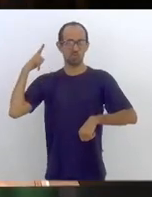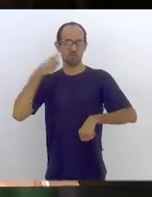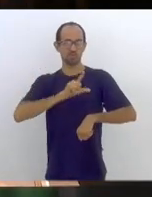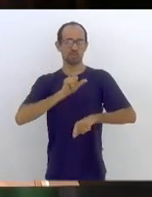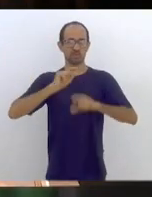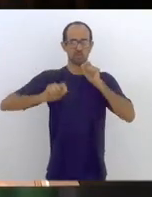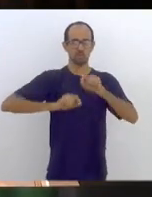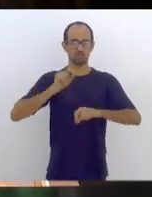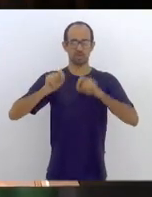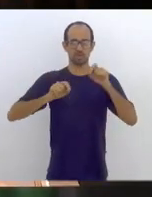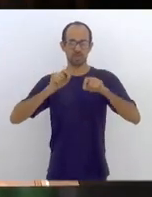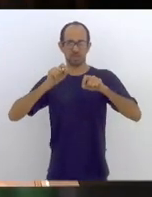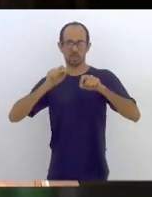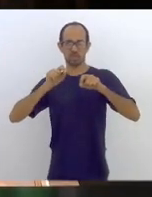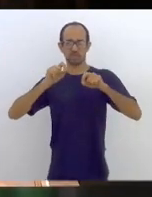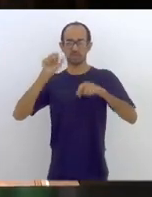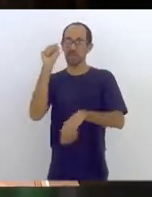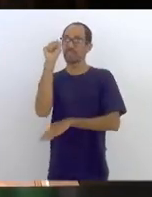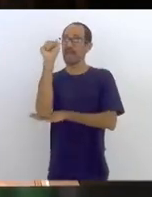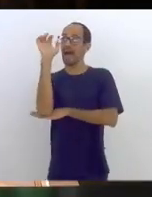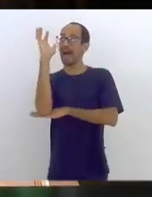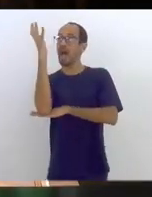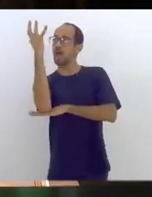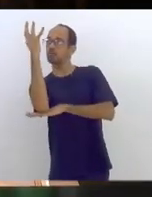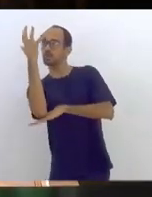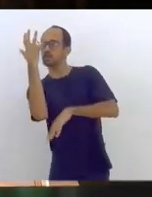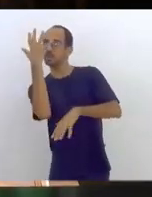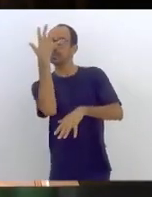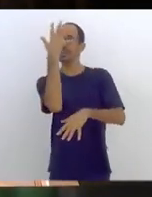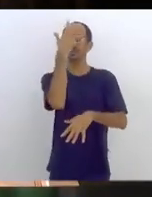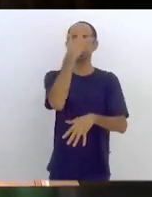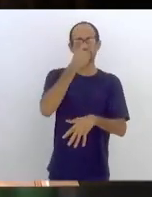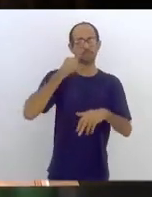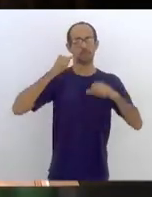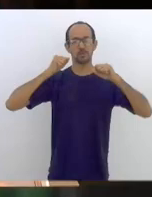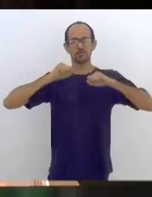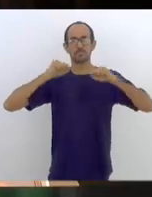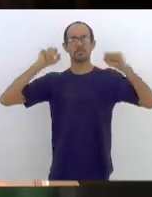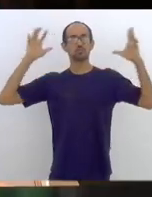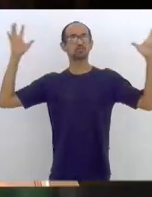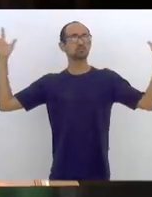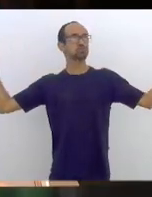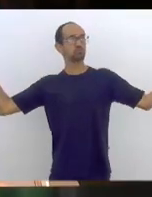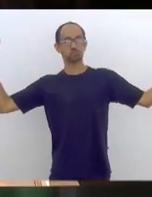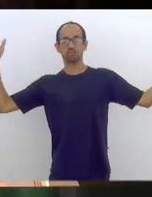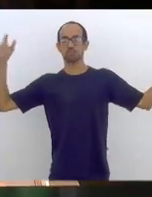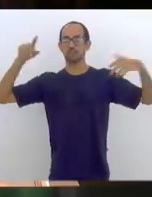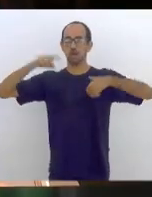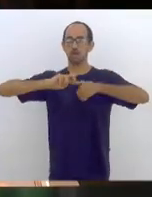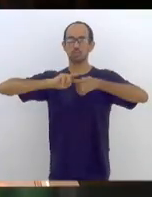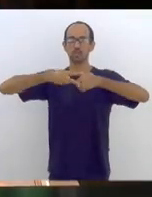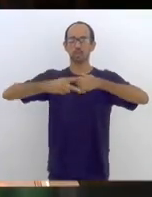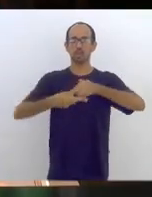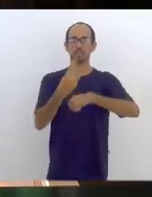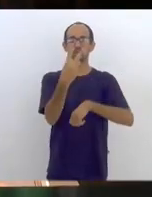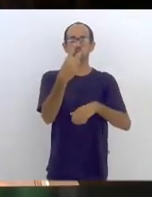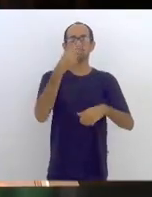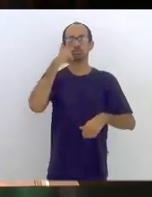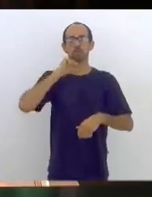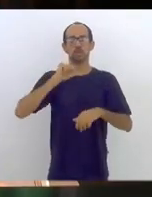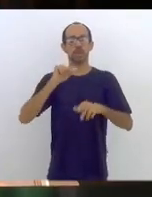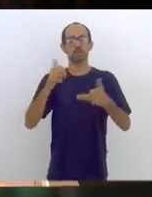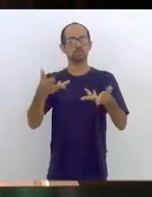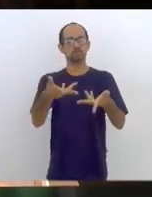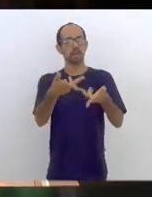esse jequitibá, essa árvore imensa, fruto de duas mulheres incríveis